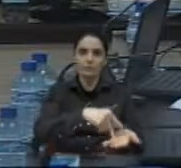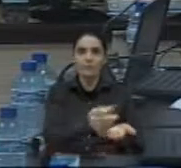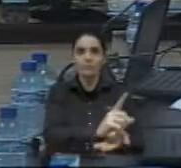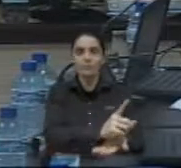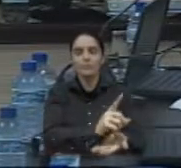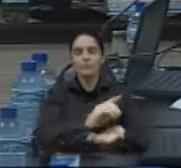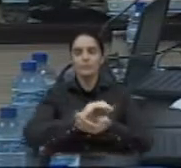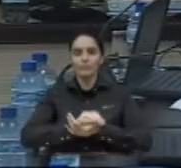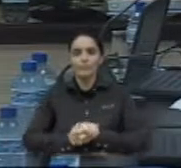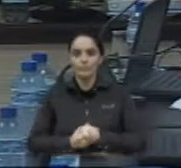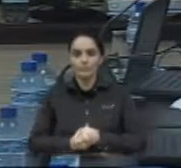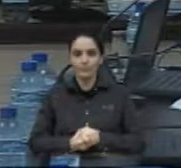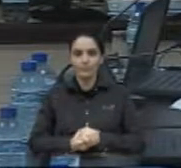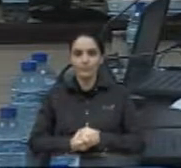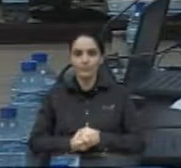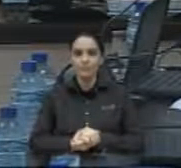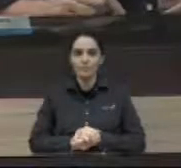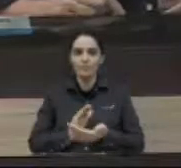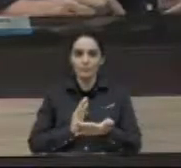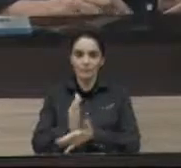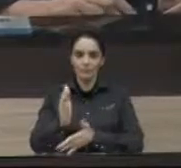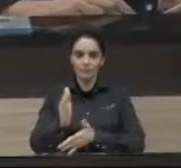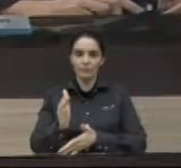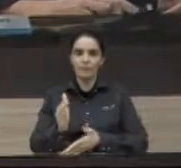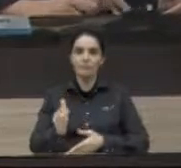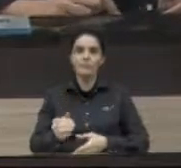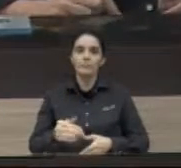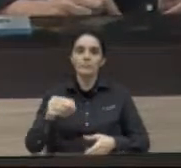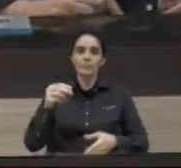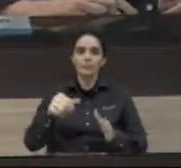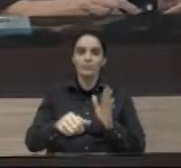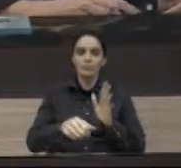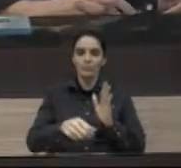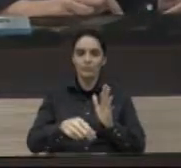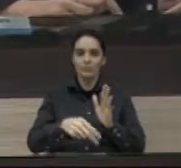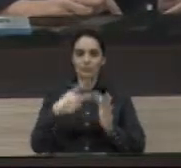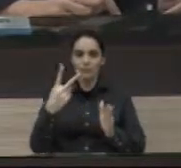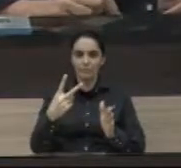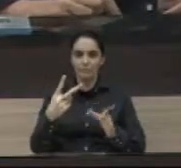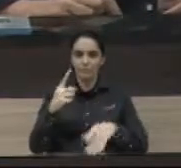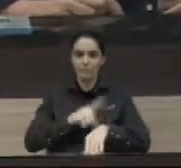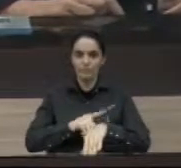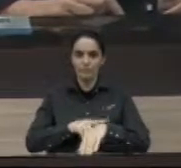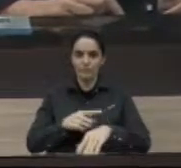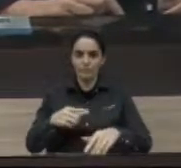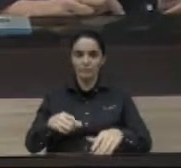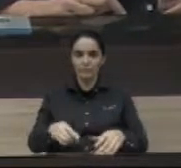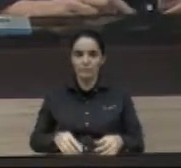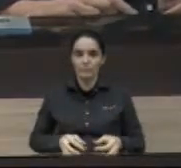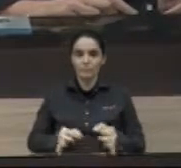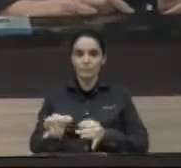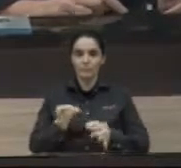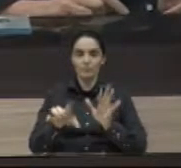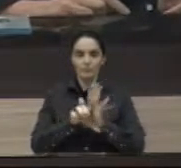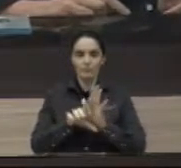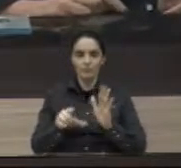pé rejeitam. Está aprovado em segundo turno o projeto com com as emendas